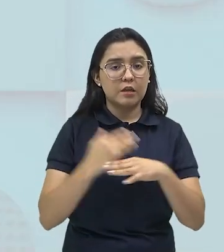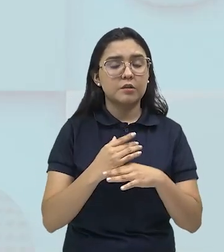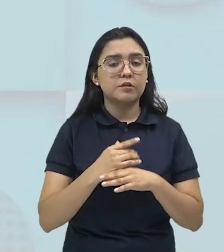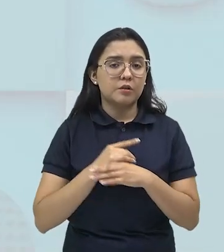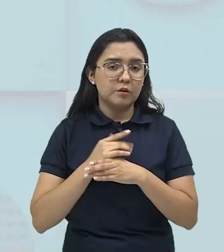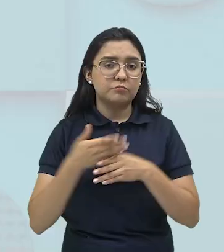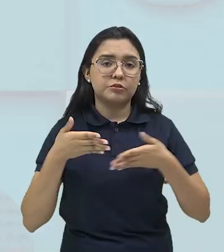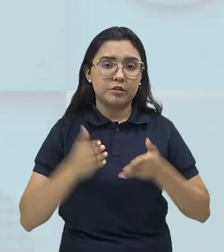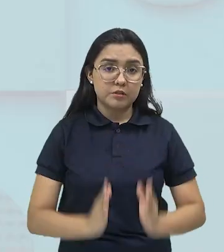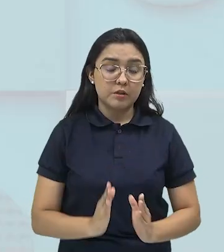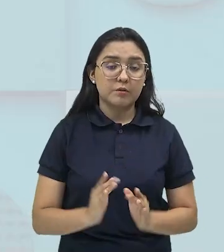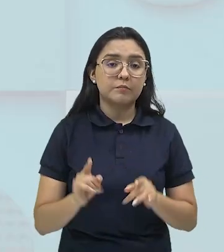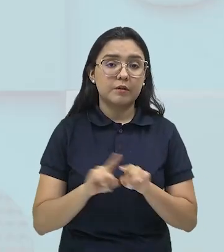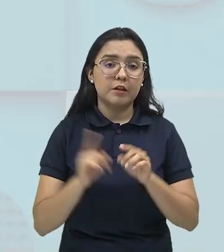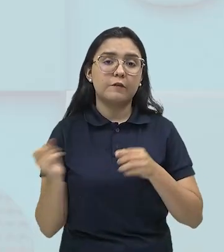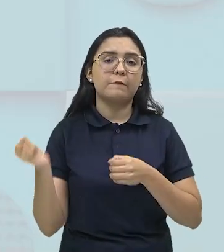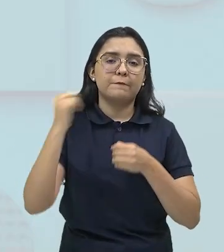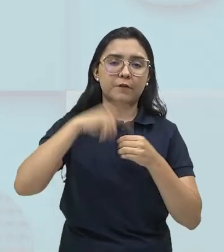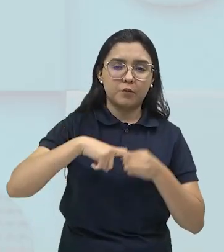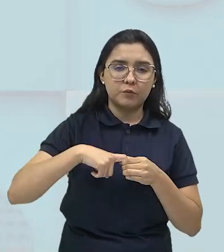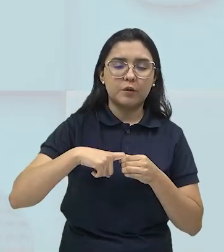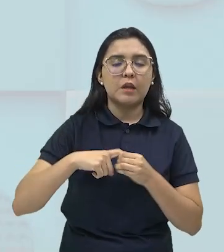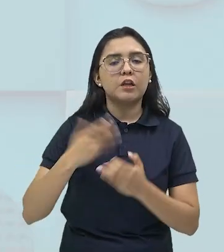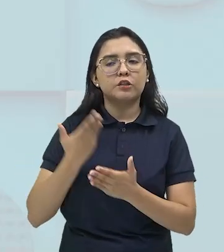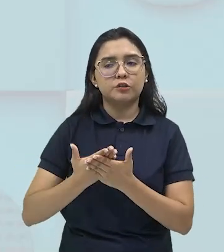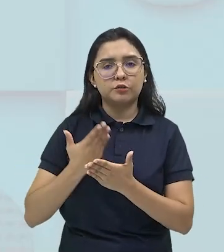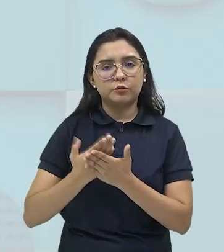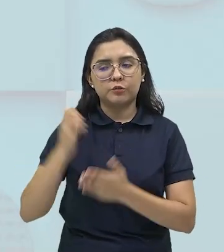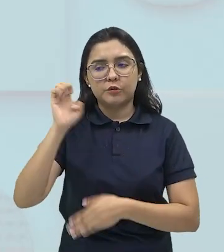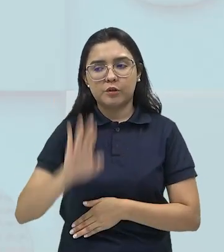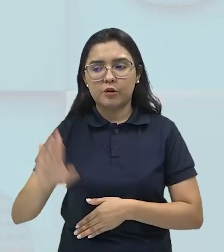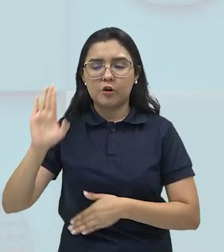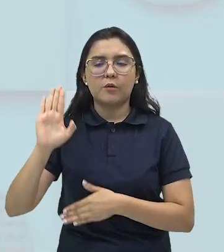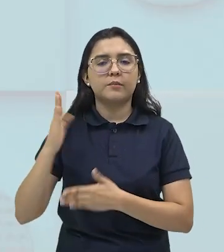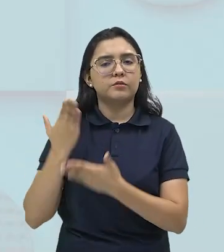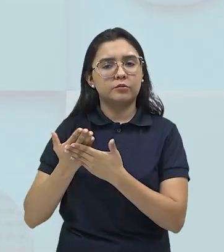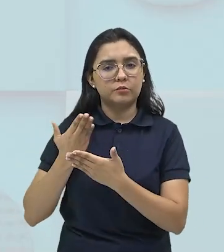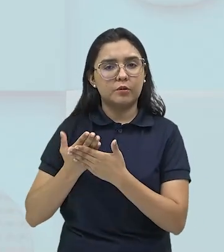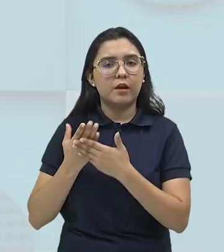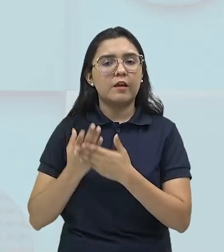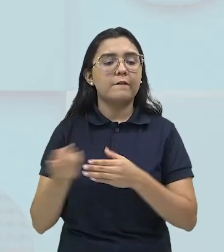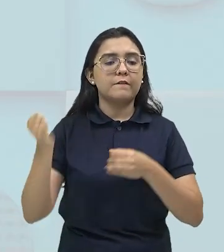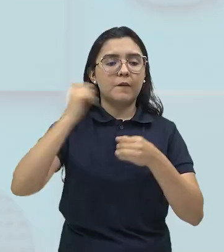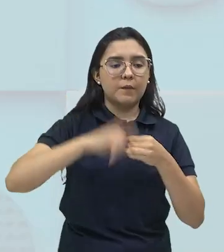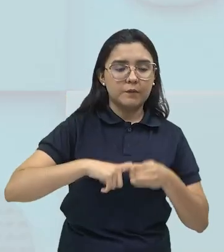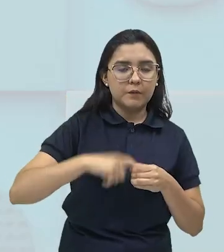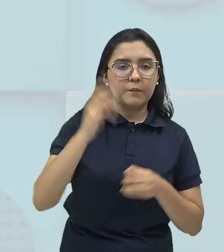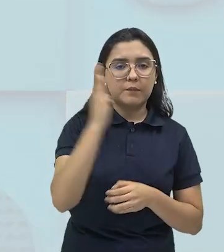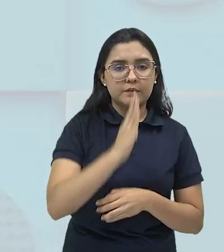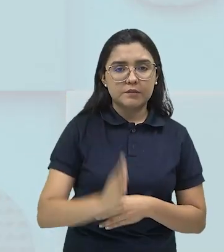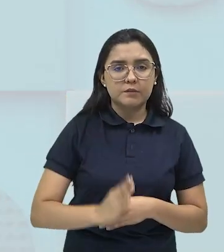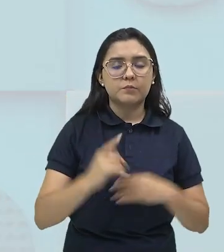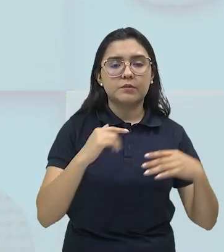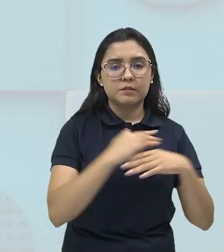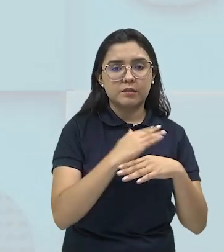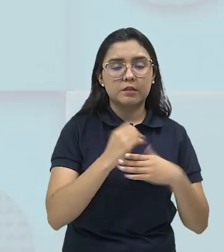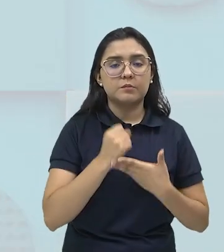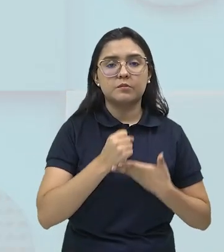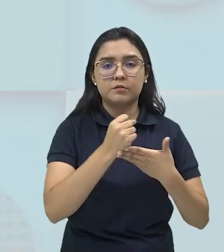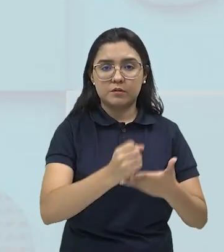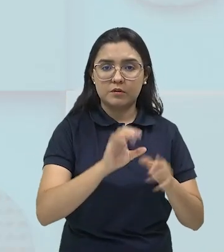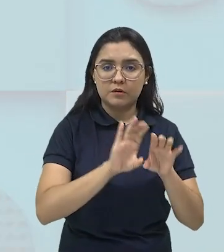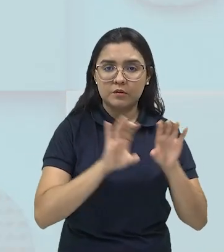voltou com todo o seu conhecimento científico para trabalhar, para ajudar a sua